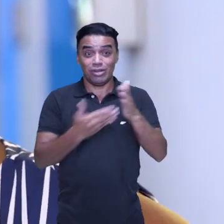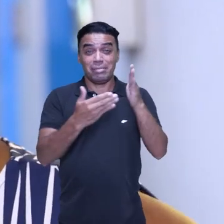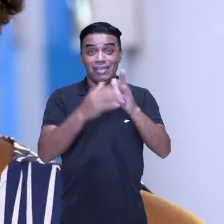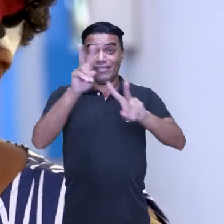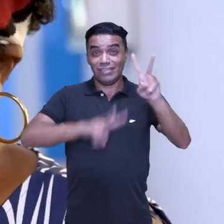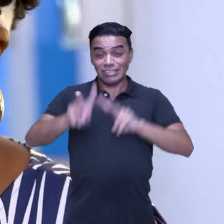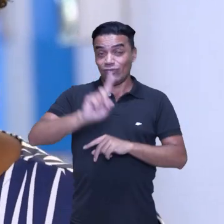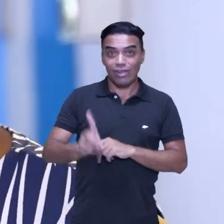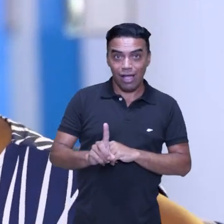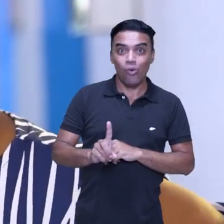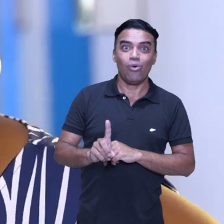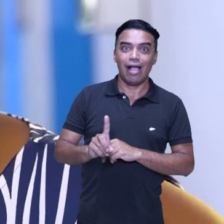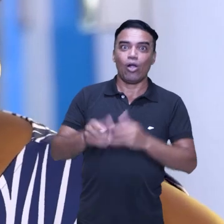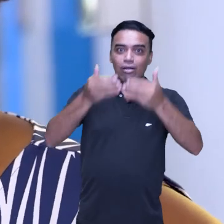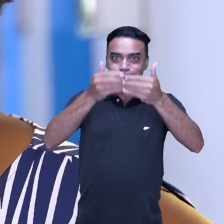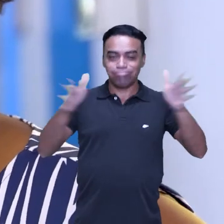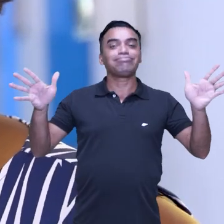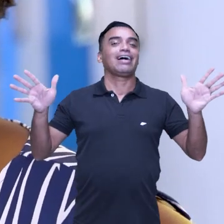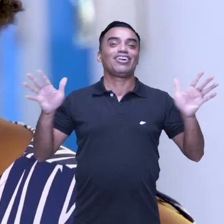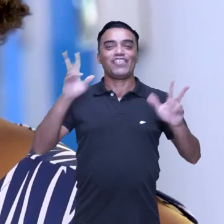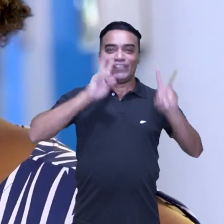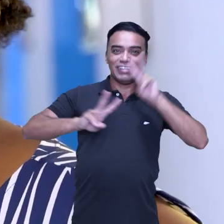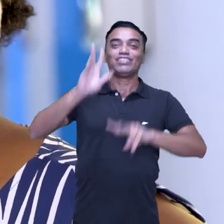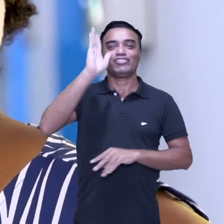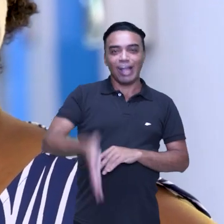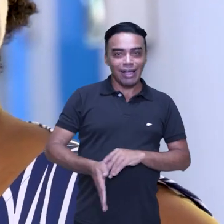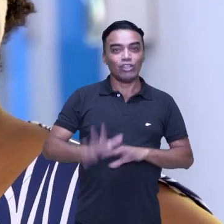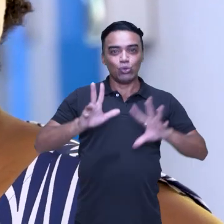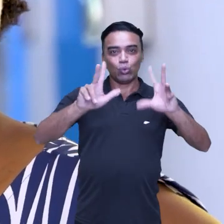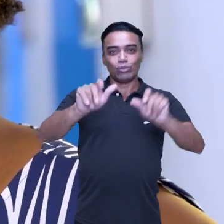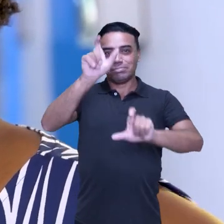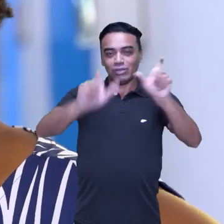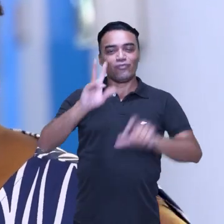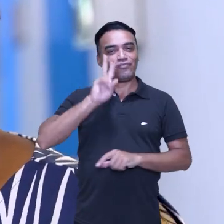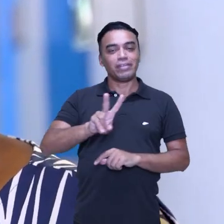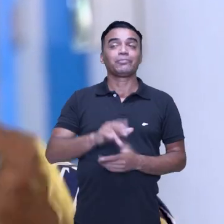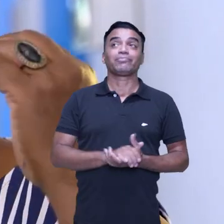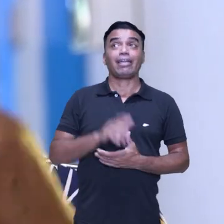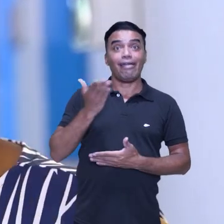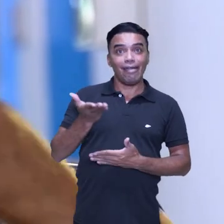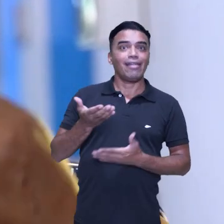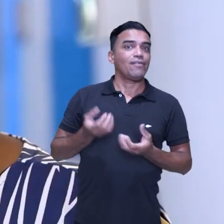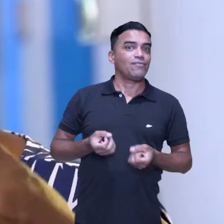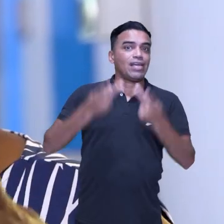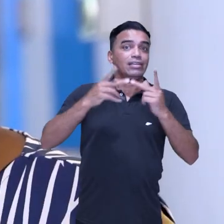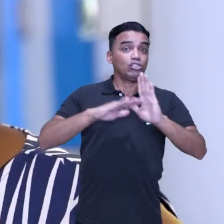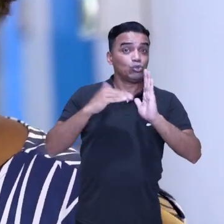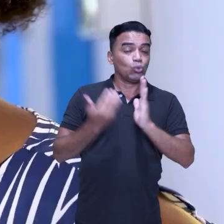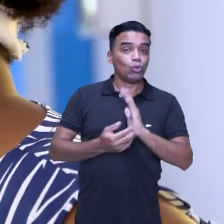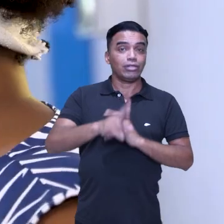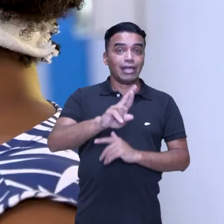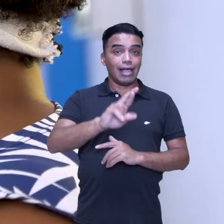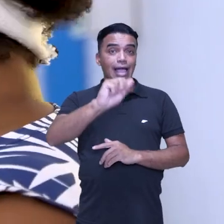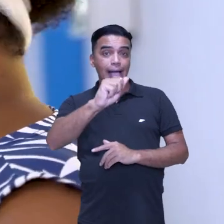de invisível, né, já não é mais invisível, e ela praticamente vende quase toda a